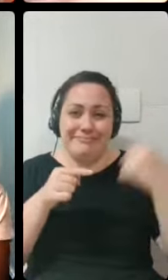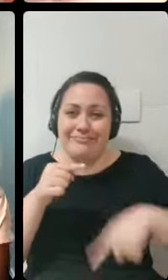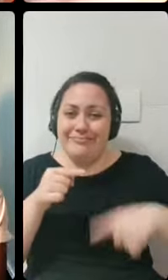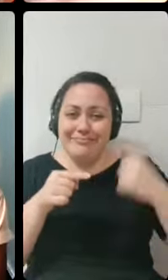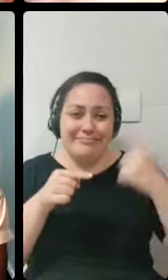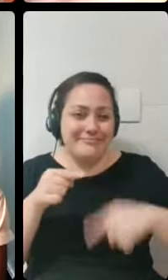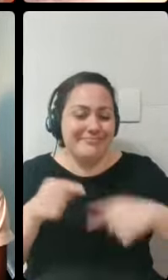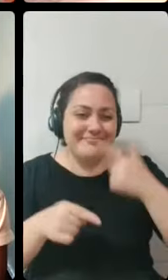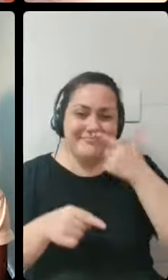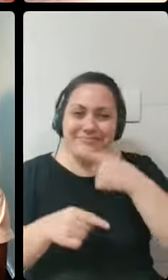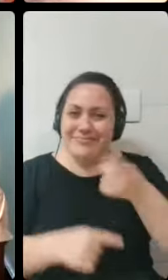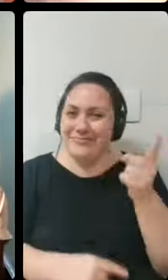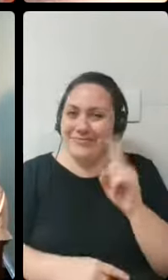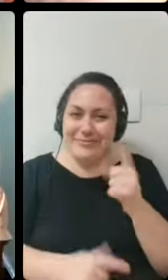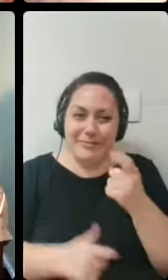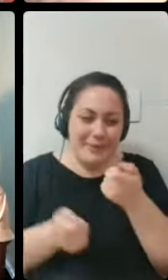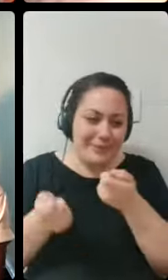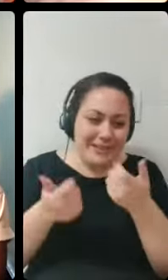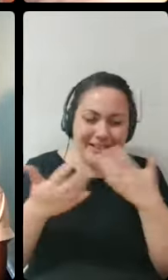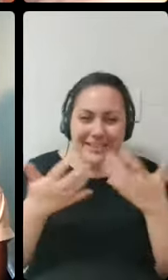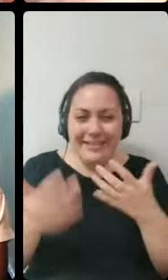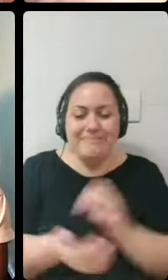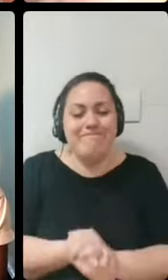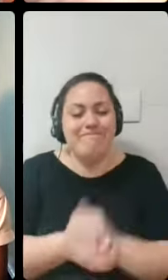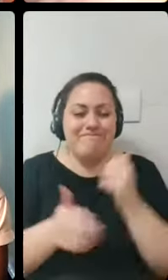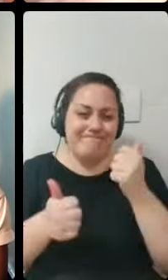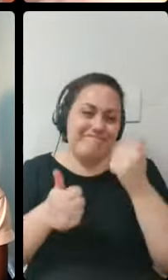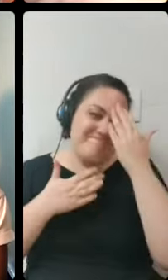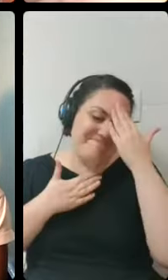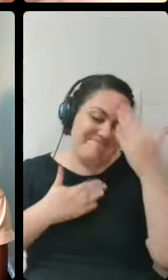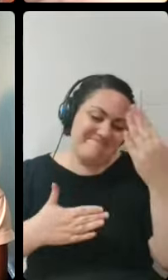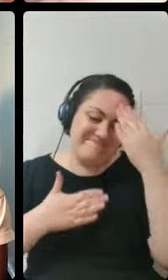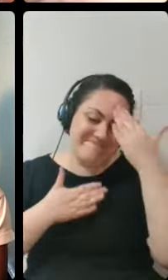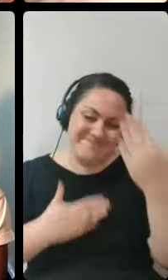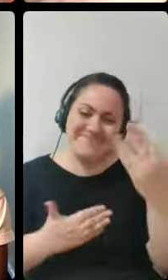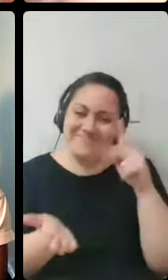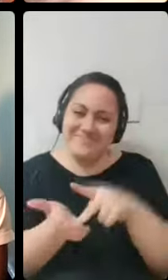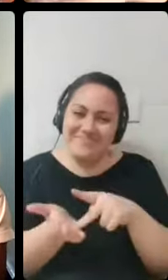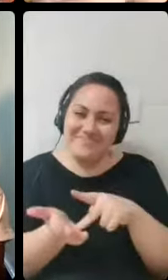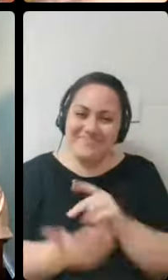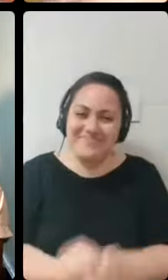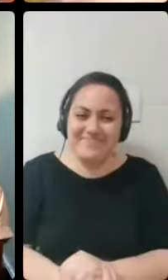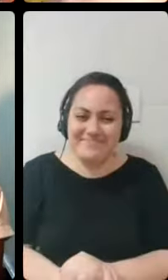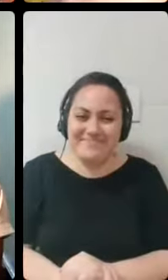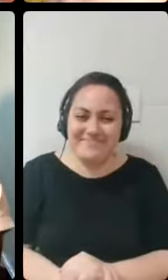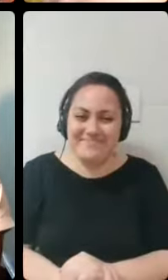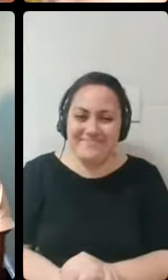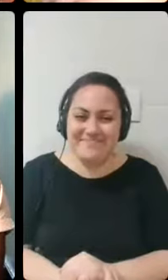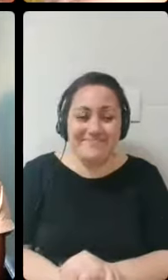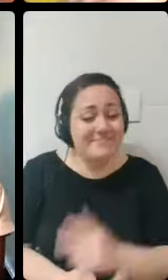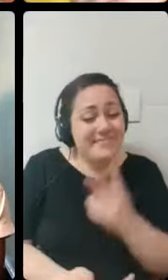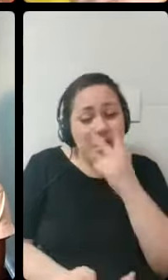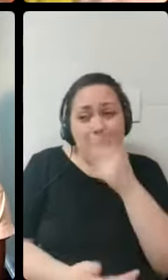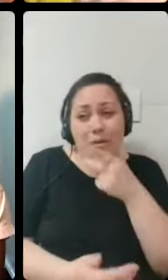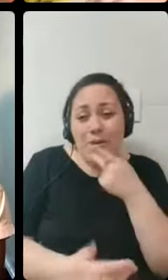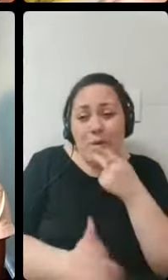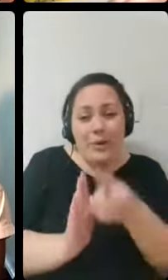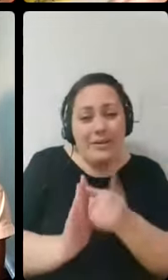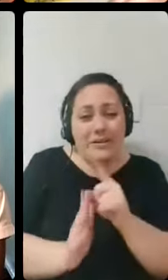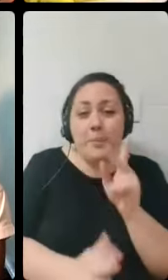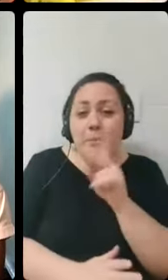administrar aqui a situação. Então, gente, muito, muito obrigada mesmo. Nem a própria Celia, adaptação.